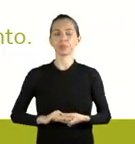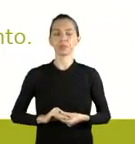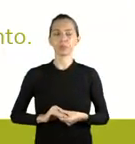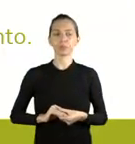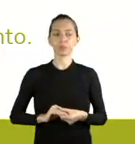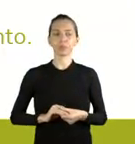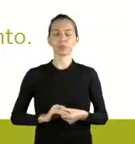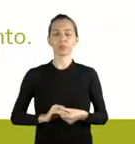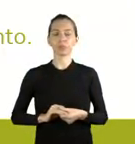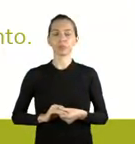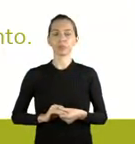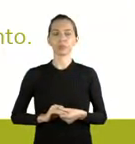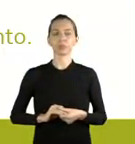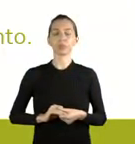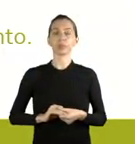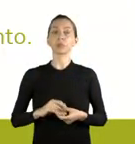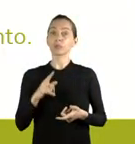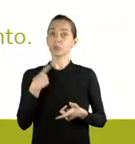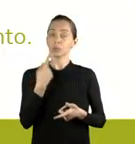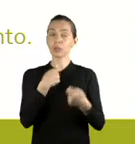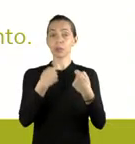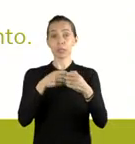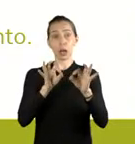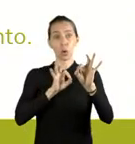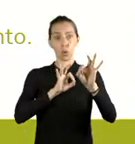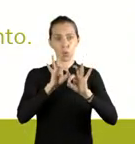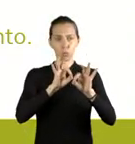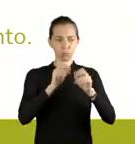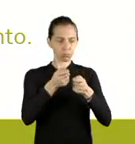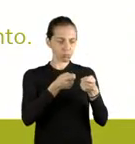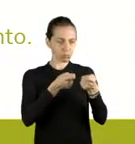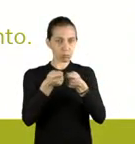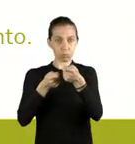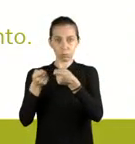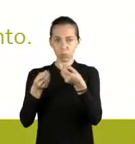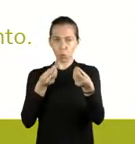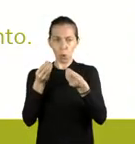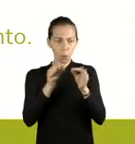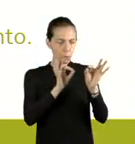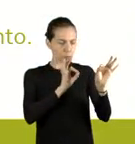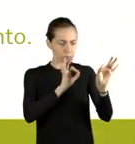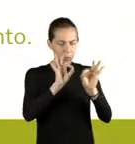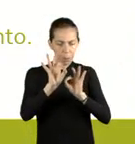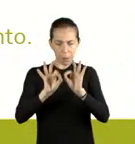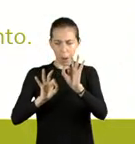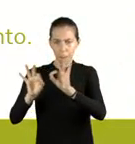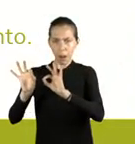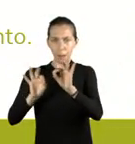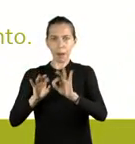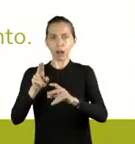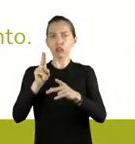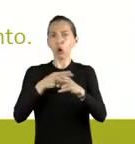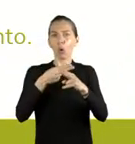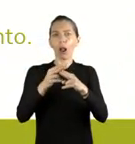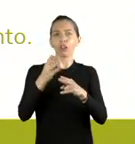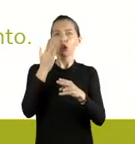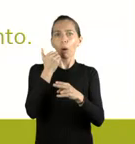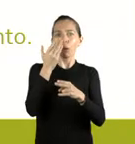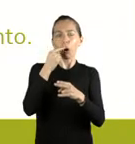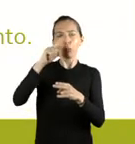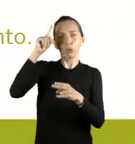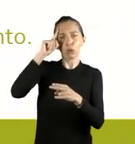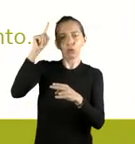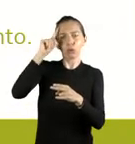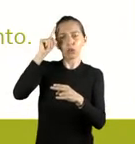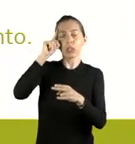Então, tenha controle sobre isso, né? Pense, putz, eu como chocolate 5 vezes por semana. Se eu